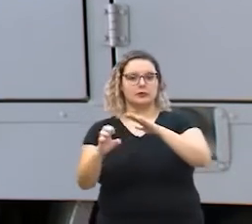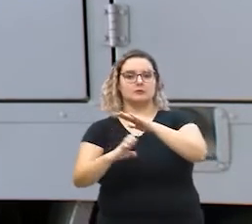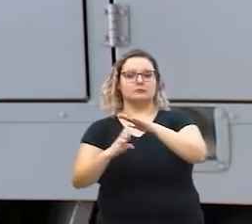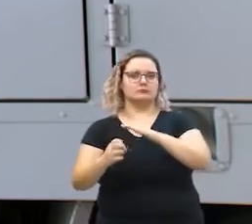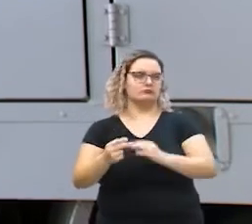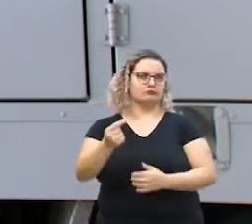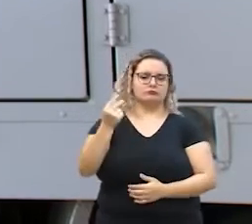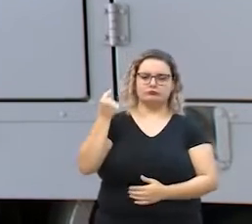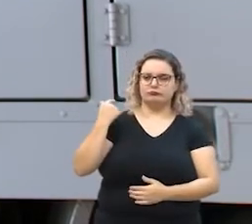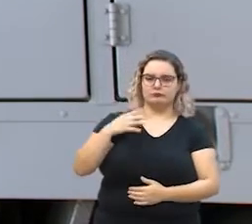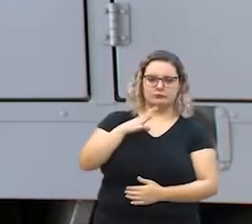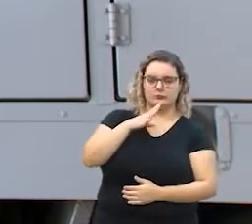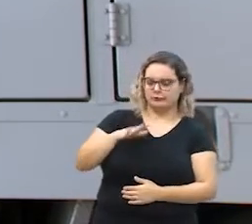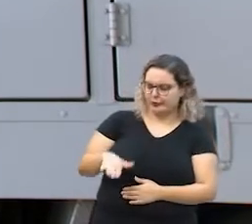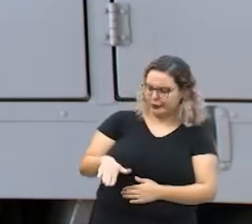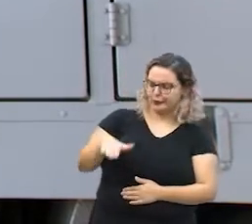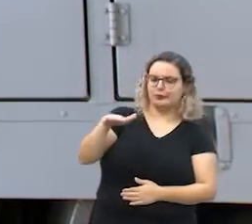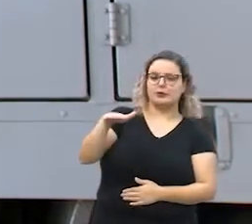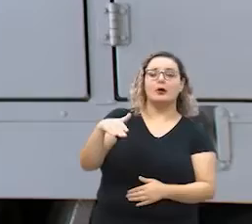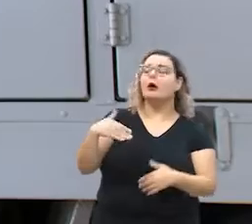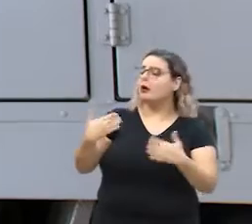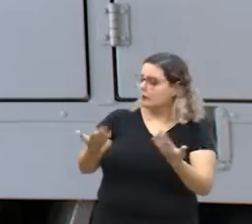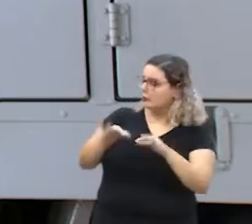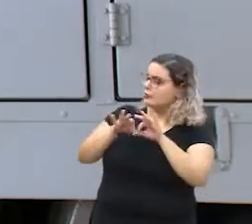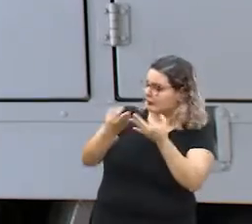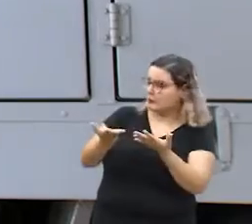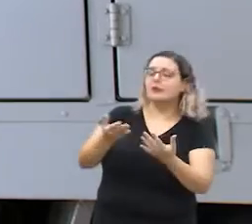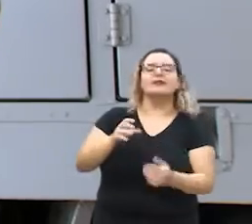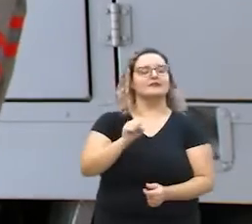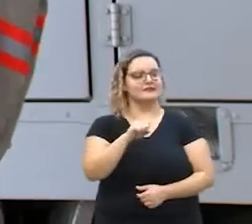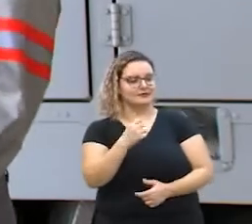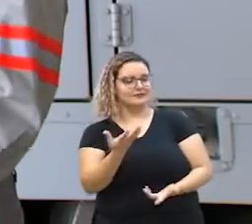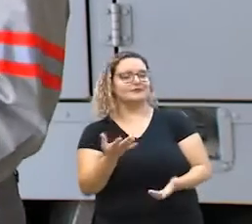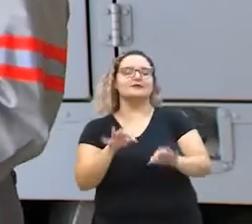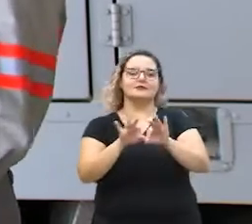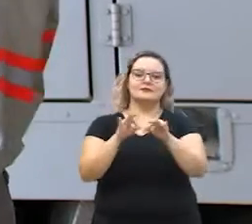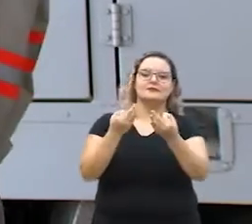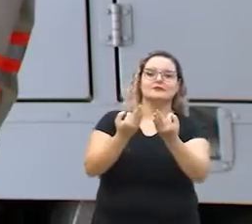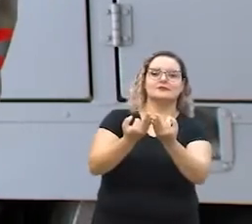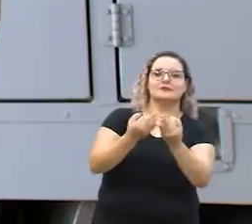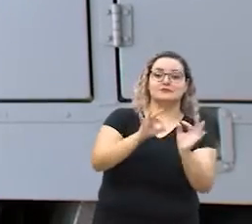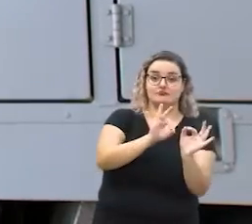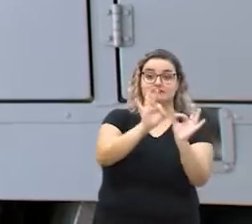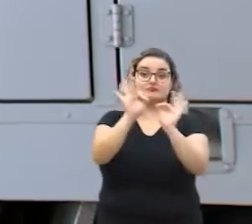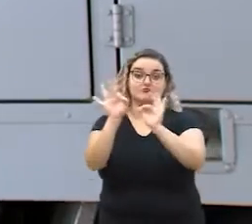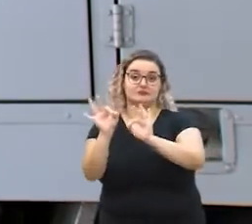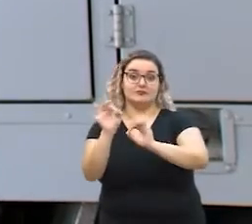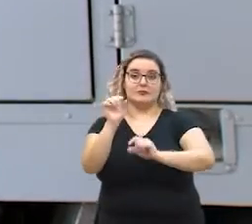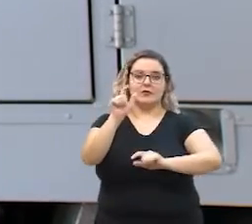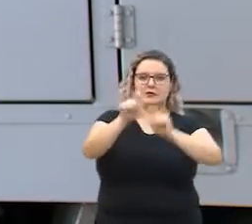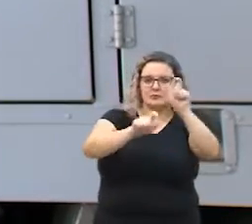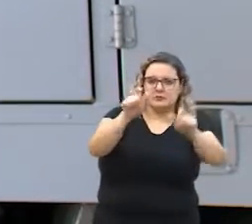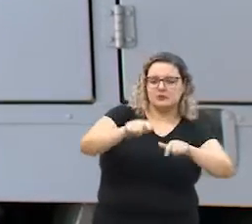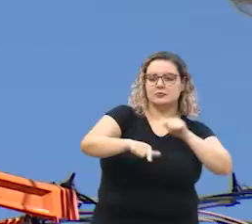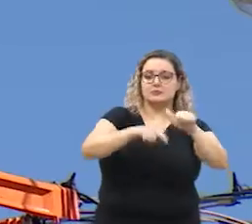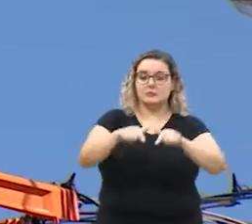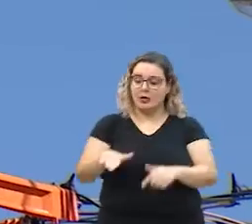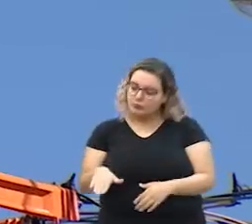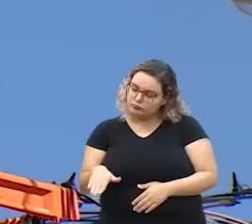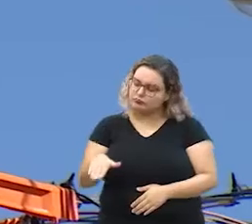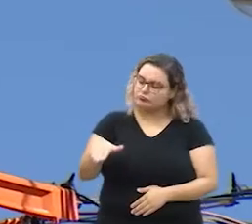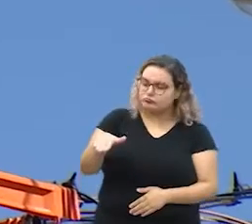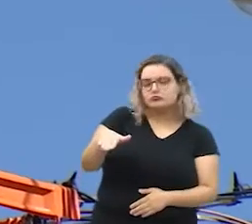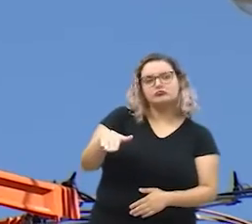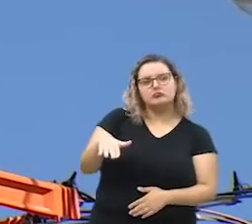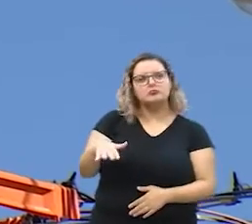companhia desde que eu era criança. Ah, então é de família. É de família. A gente vendo, né? Eu vi o pessoal trabalhar muito desde pequeno e eu sempre